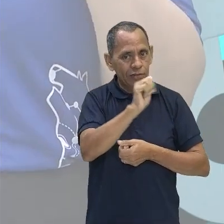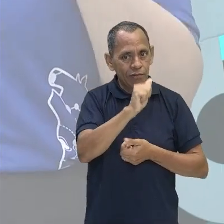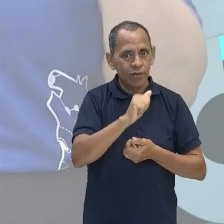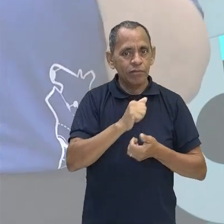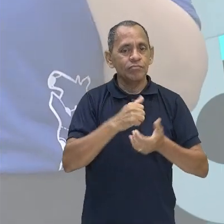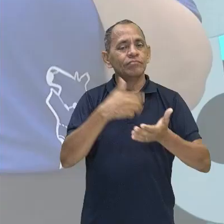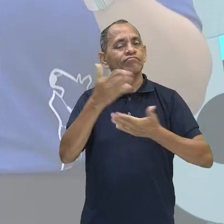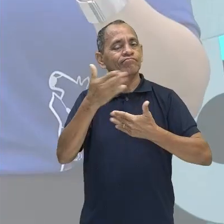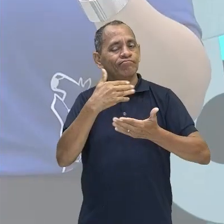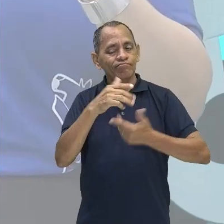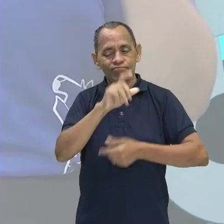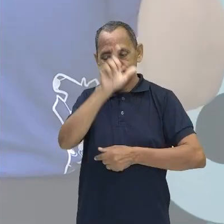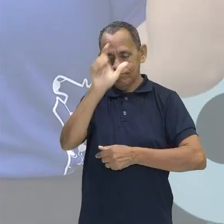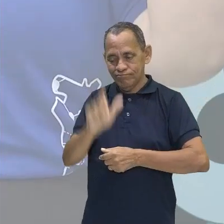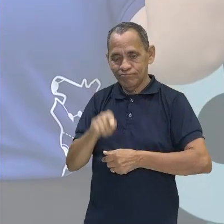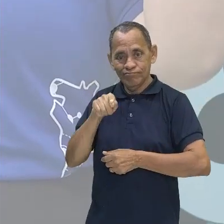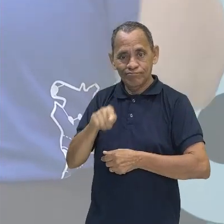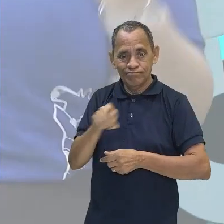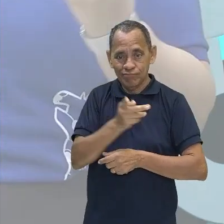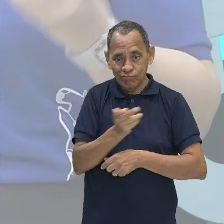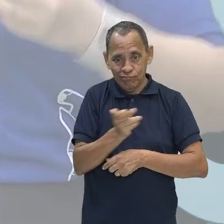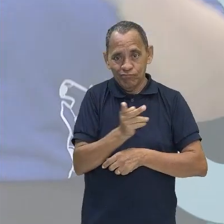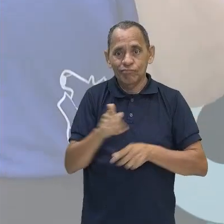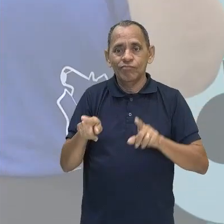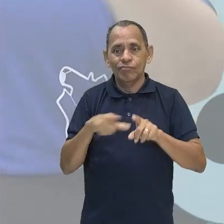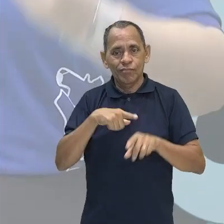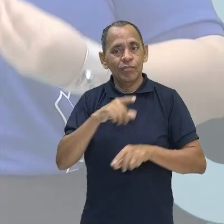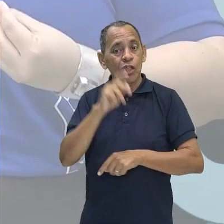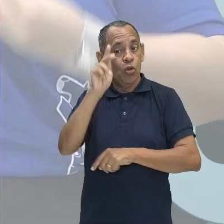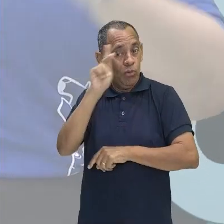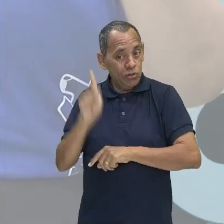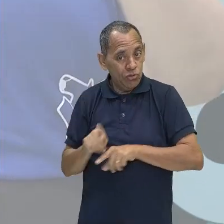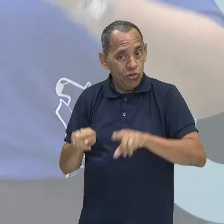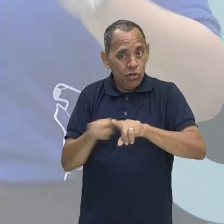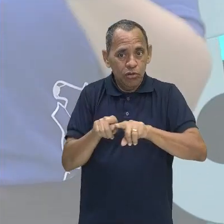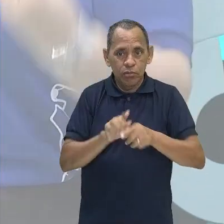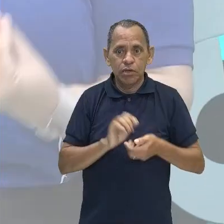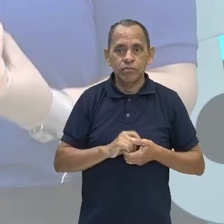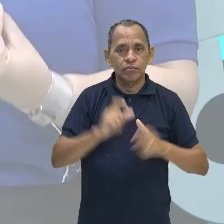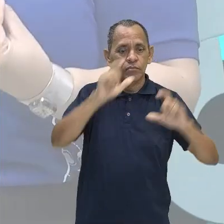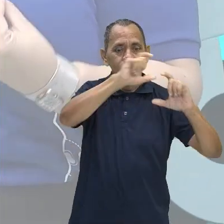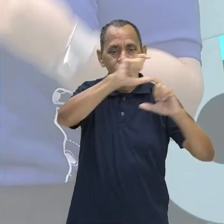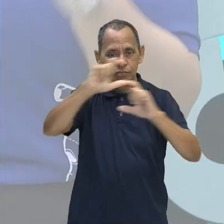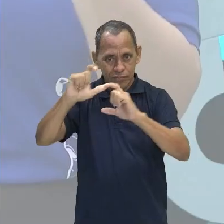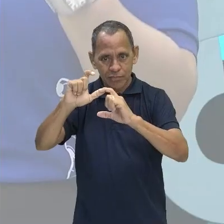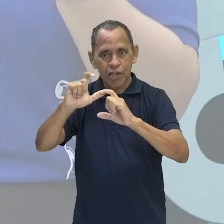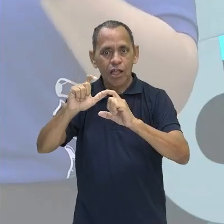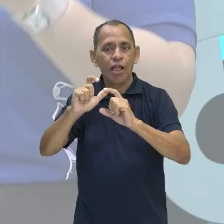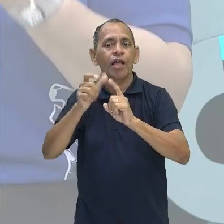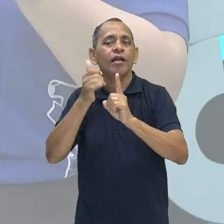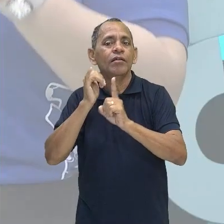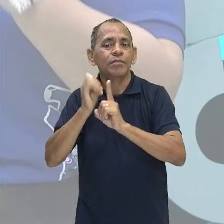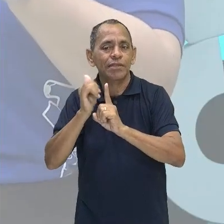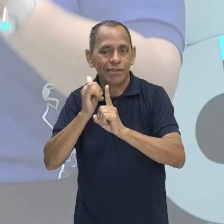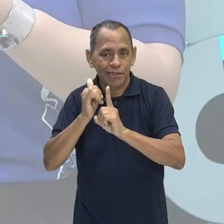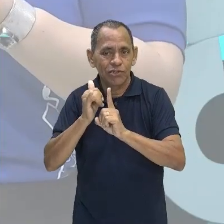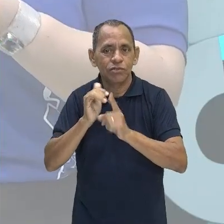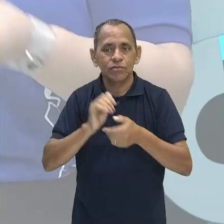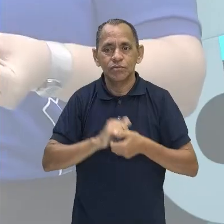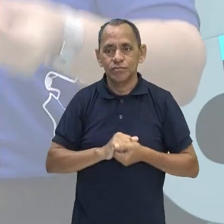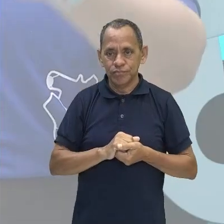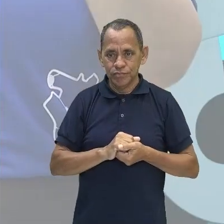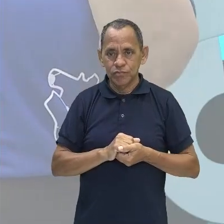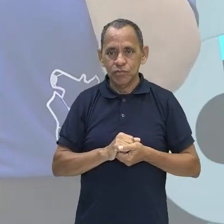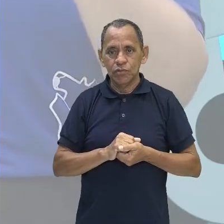dois e que aquilo ali é uma história. Então vamos lembrar disso. A tirinha é uma narrativa, é uma história que está sendo